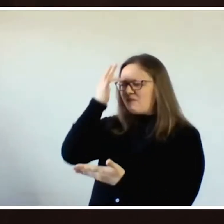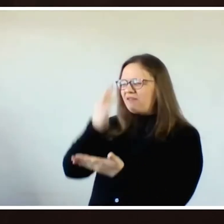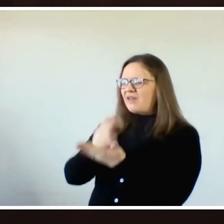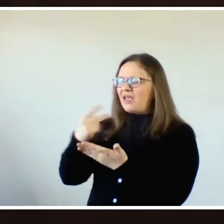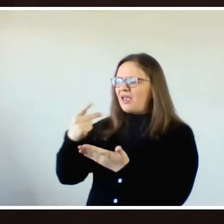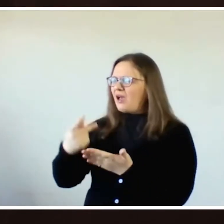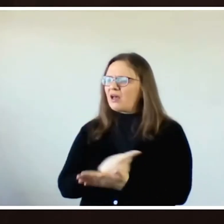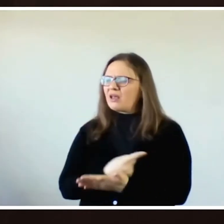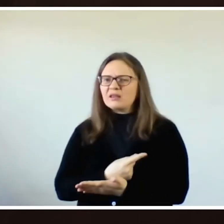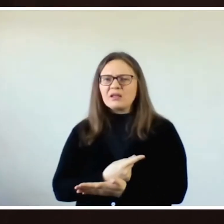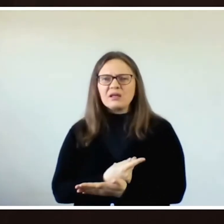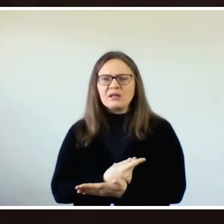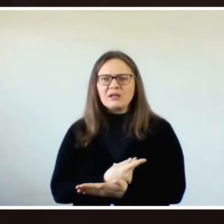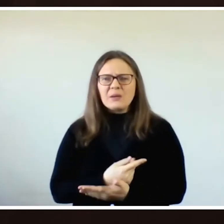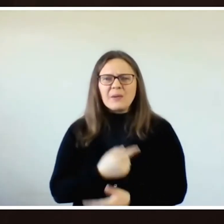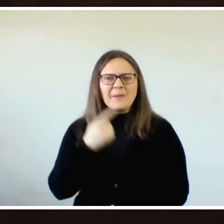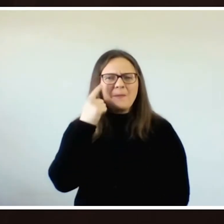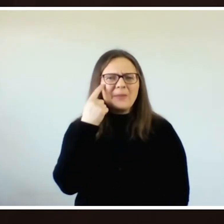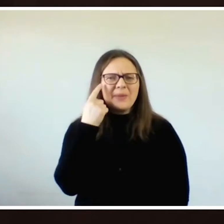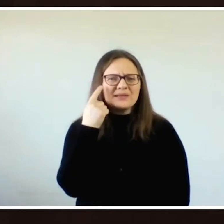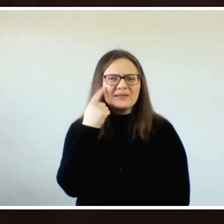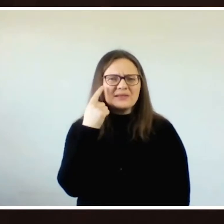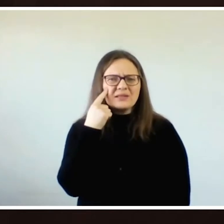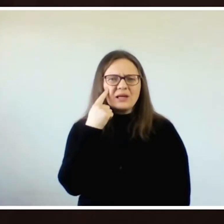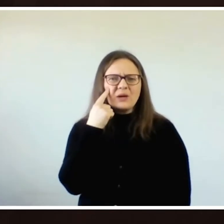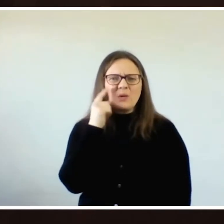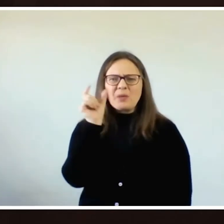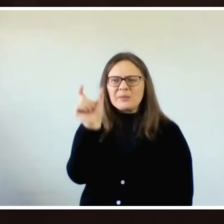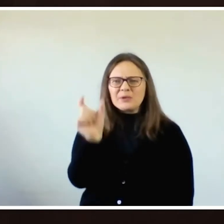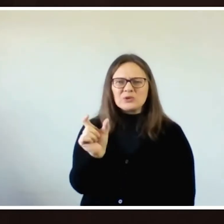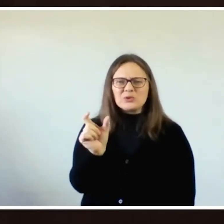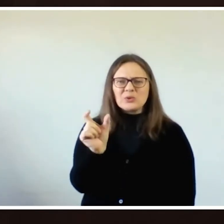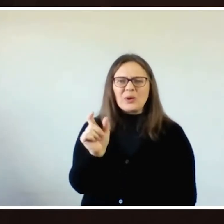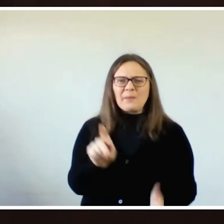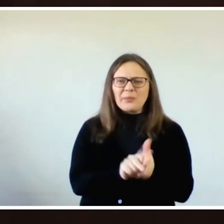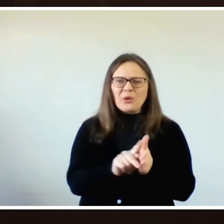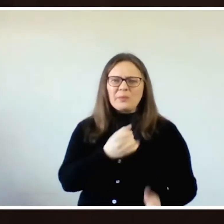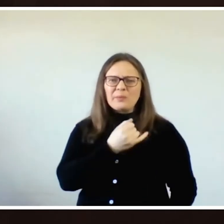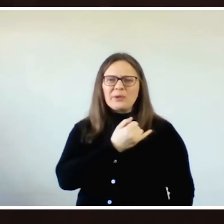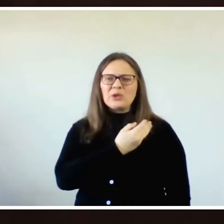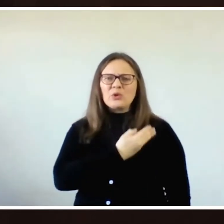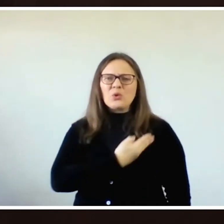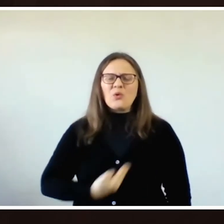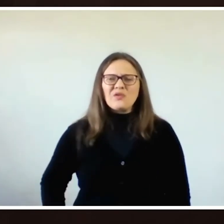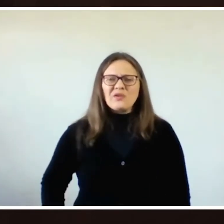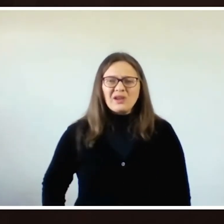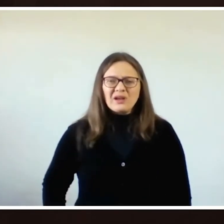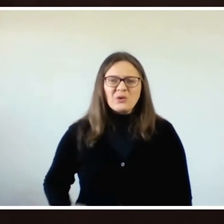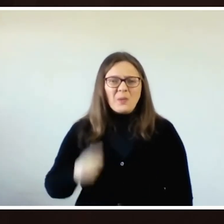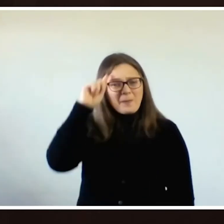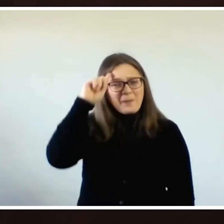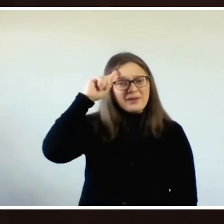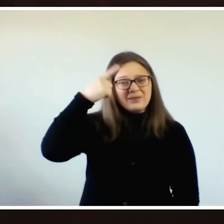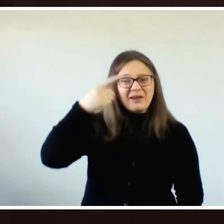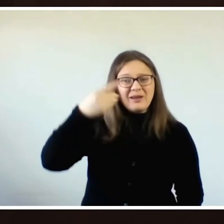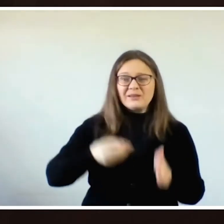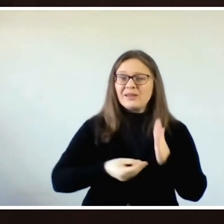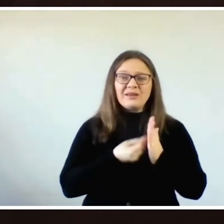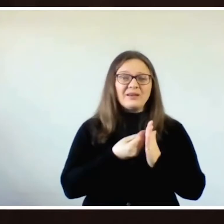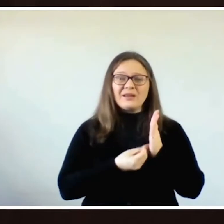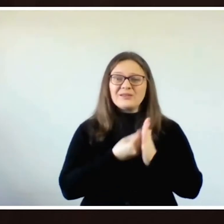deve se meter nisso, não é isso? Então, baixou um decreto dizendo que então quem não está nessa linha são os